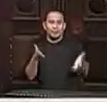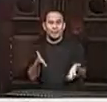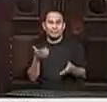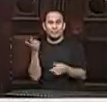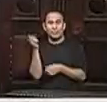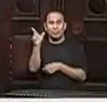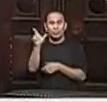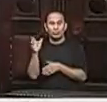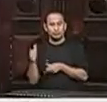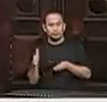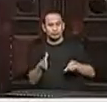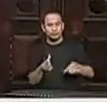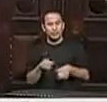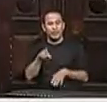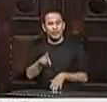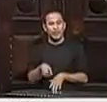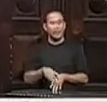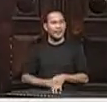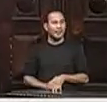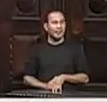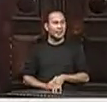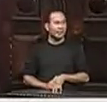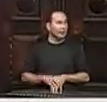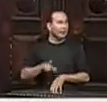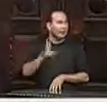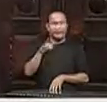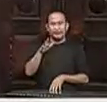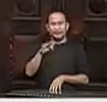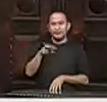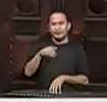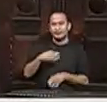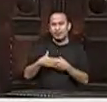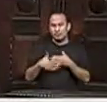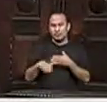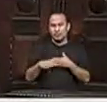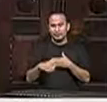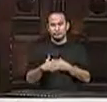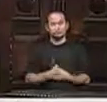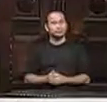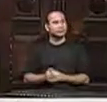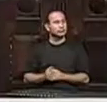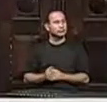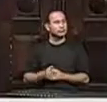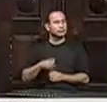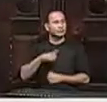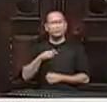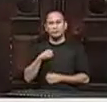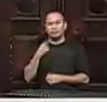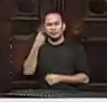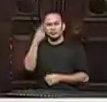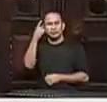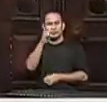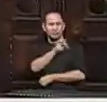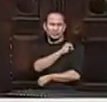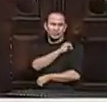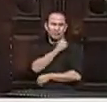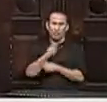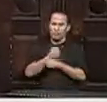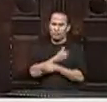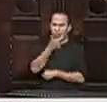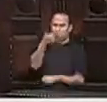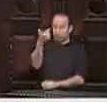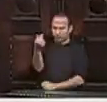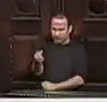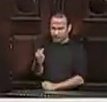outra possibilidade é a regulamentação do para frente. A estimativa é de que o Rio de Janeiro, só em